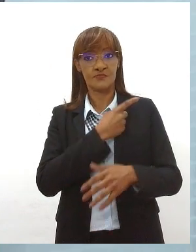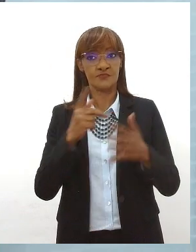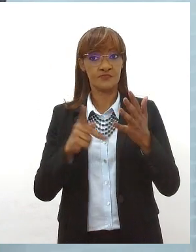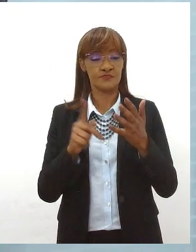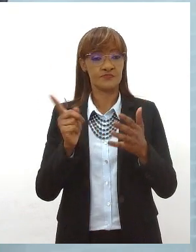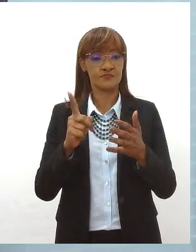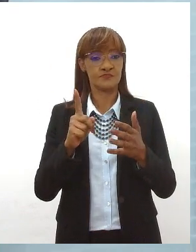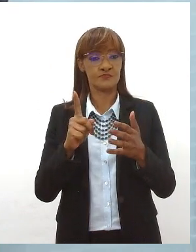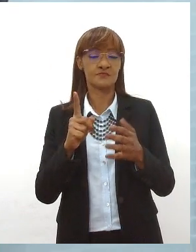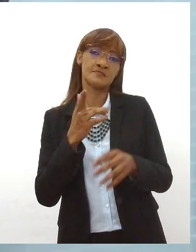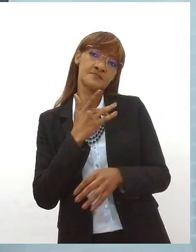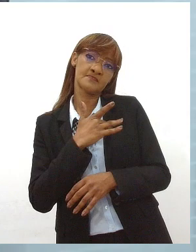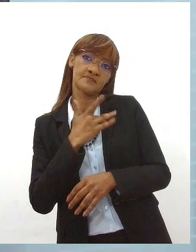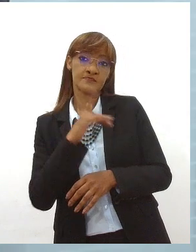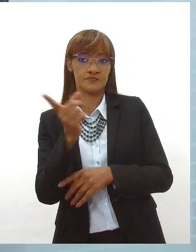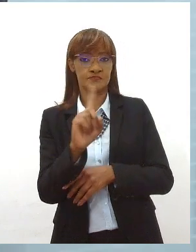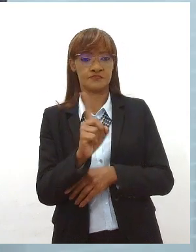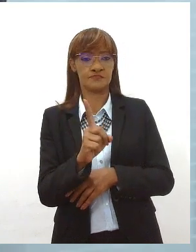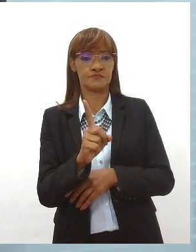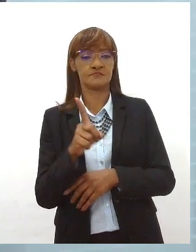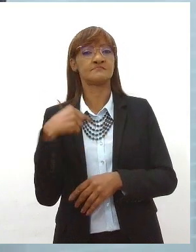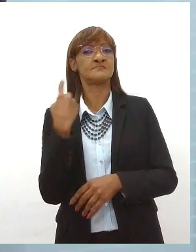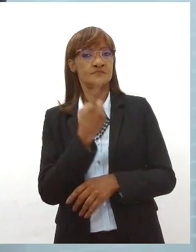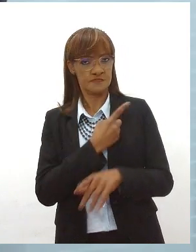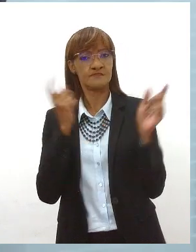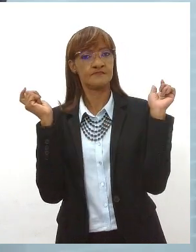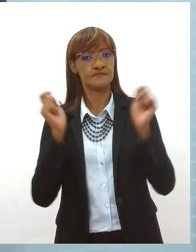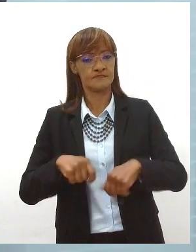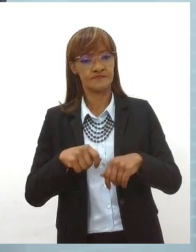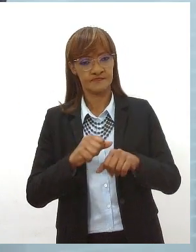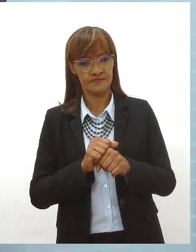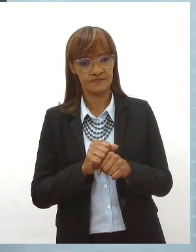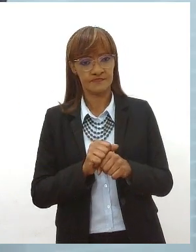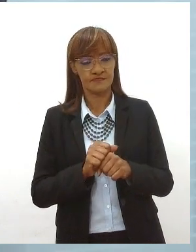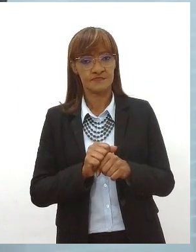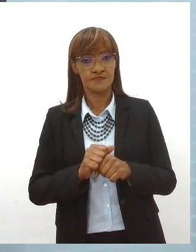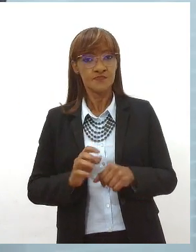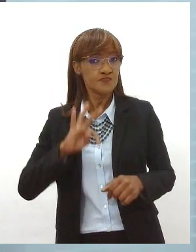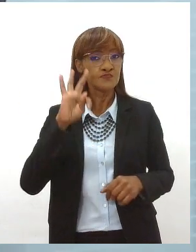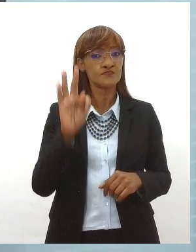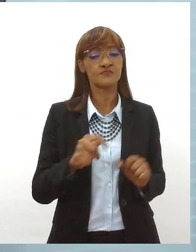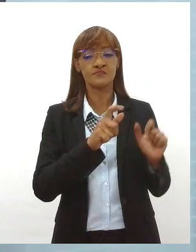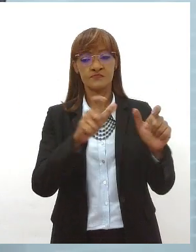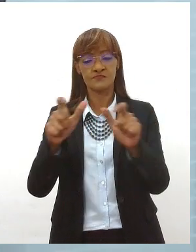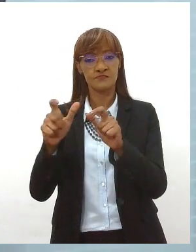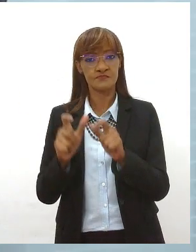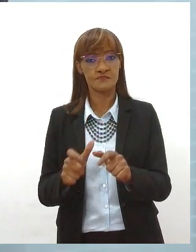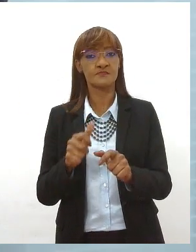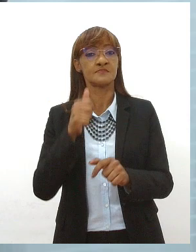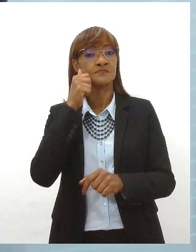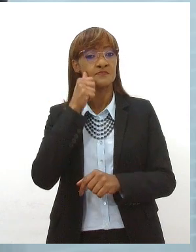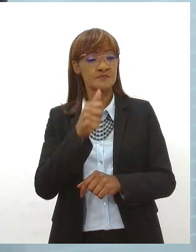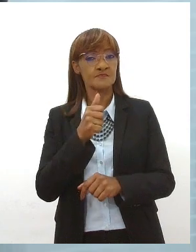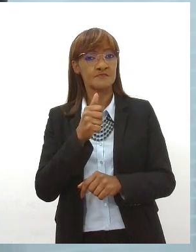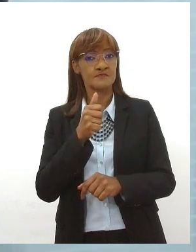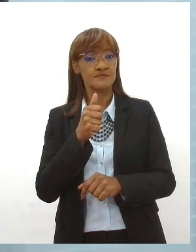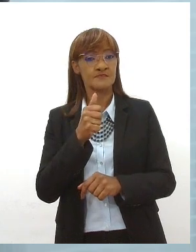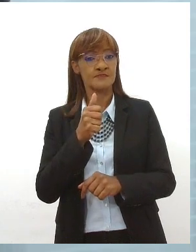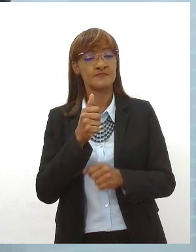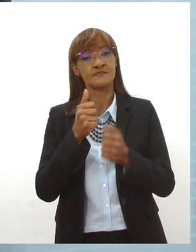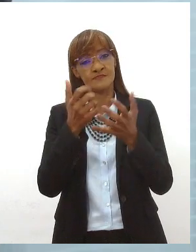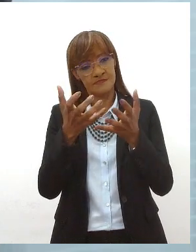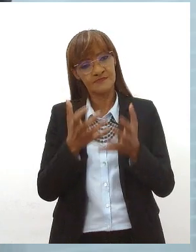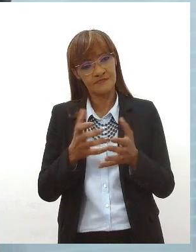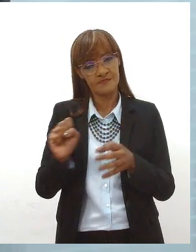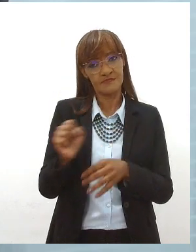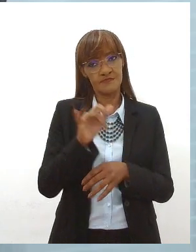é por capacidade. Então, todo o espaço que uma mulher brasileira, sergipana e lagartense, ocupa, é porque